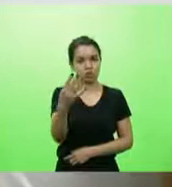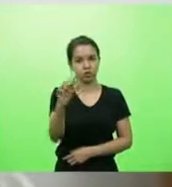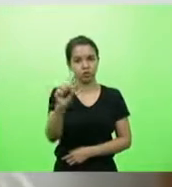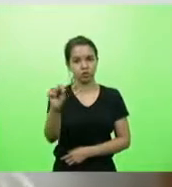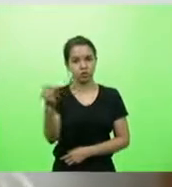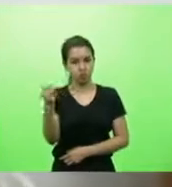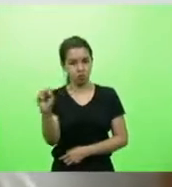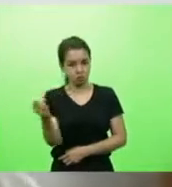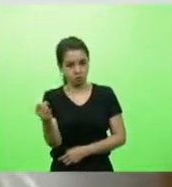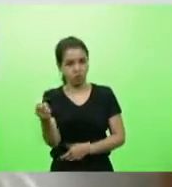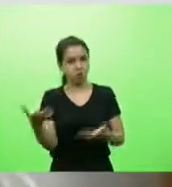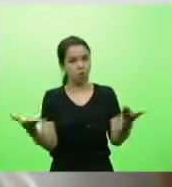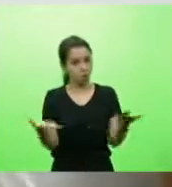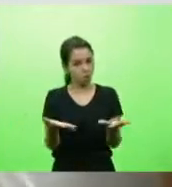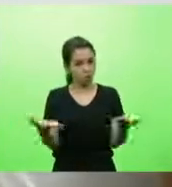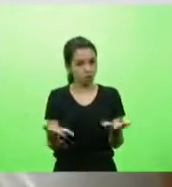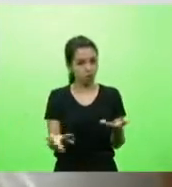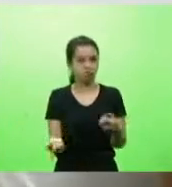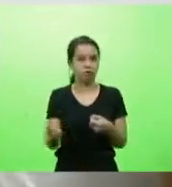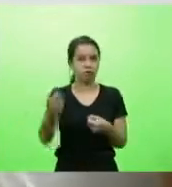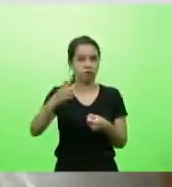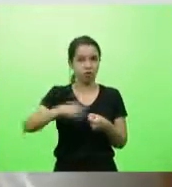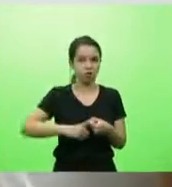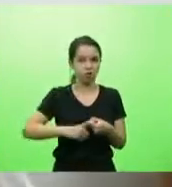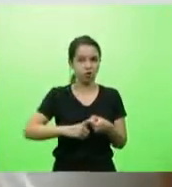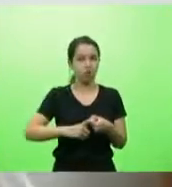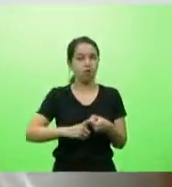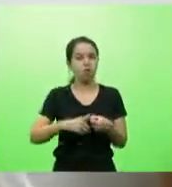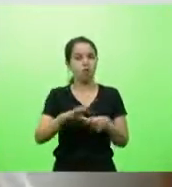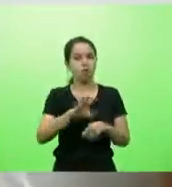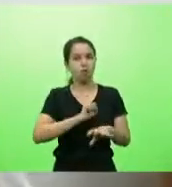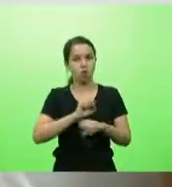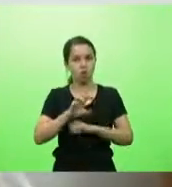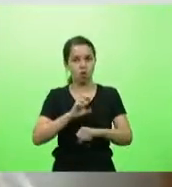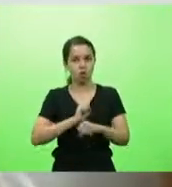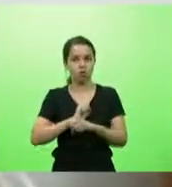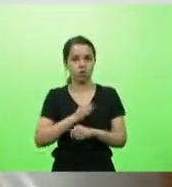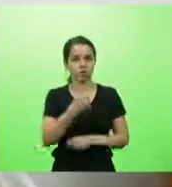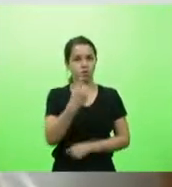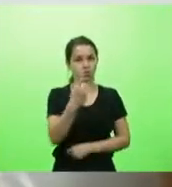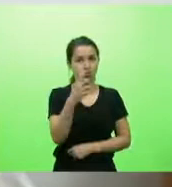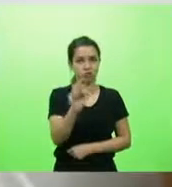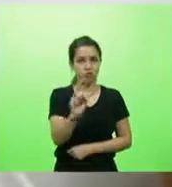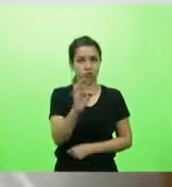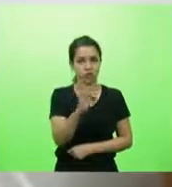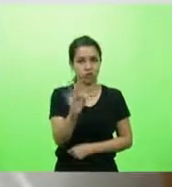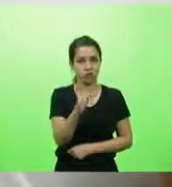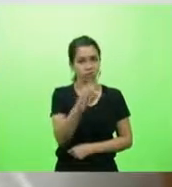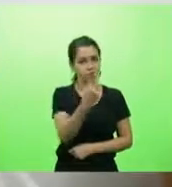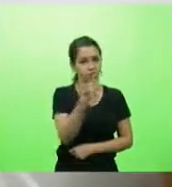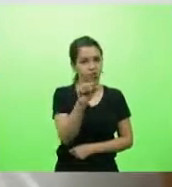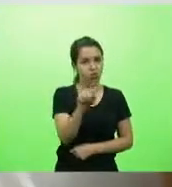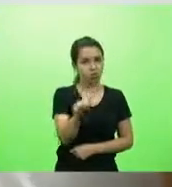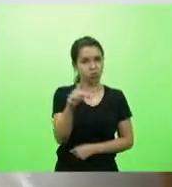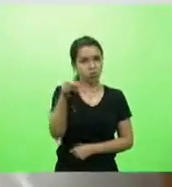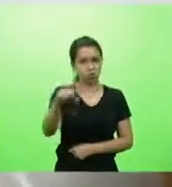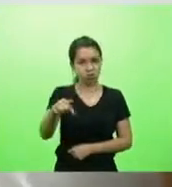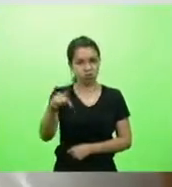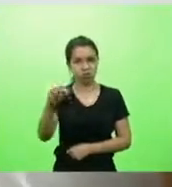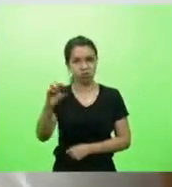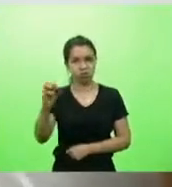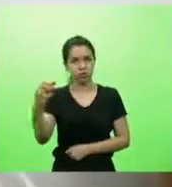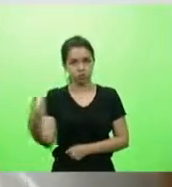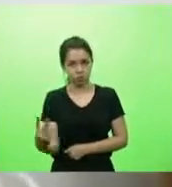nós voltamos a ter o número de contágio de 18 de fevereiro, 2.702.